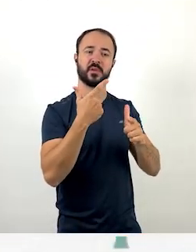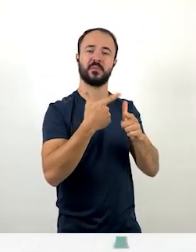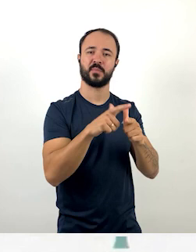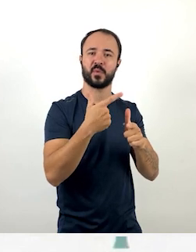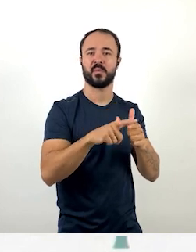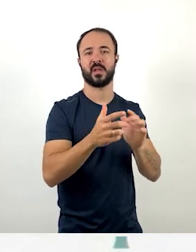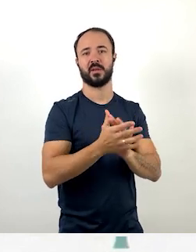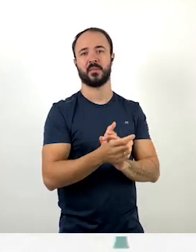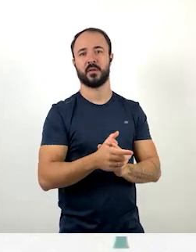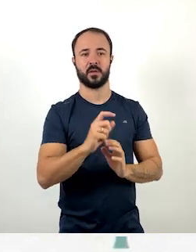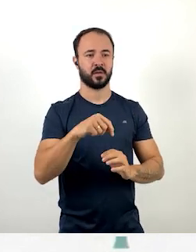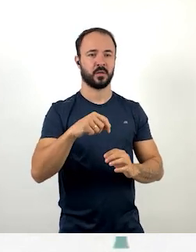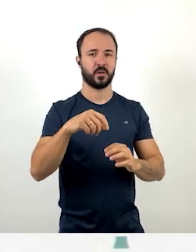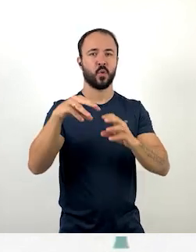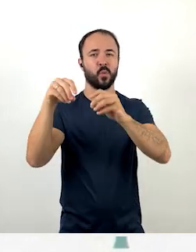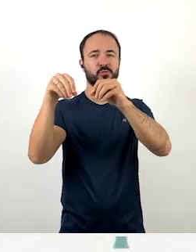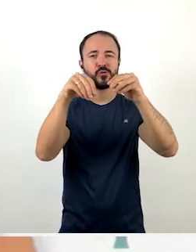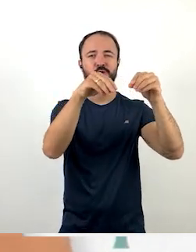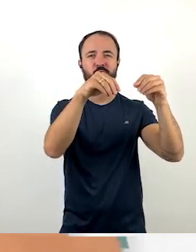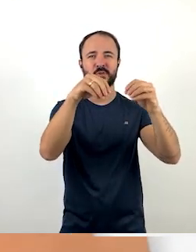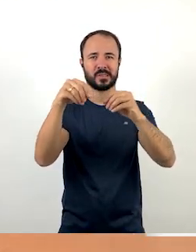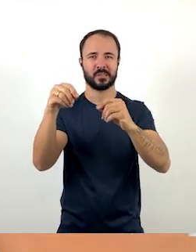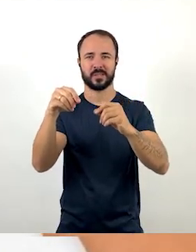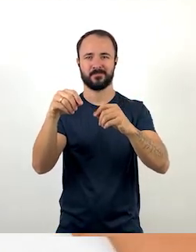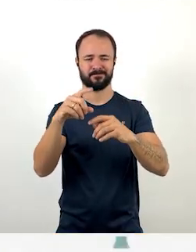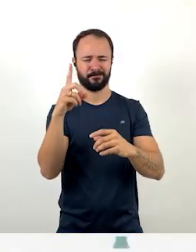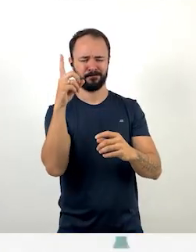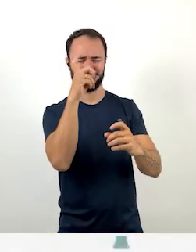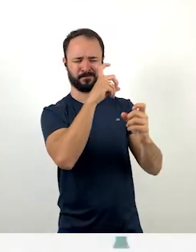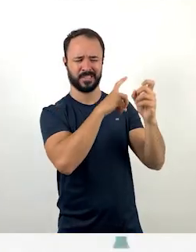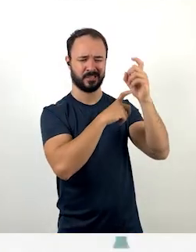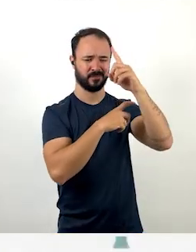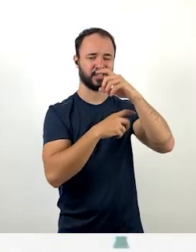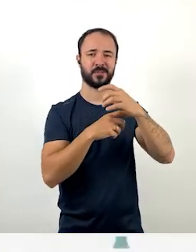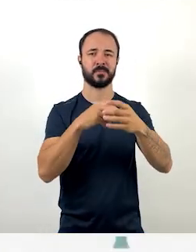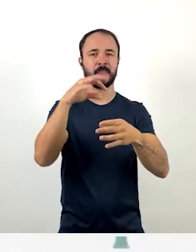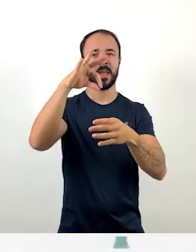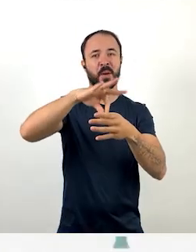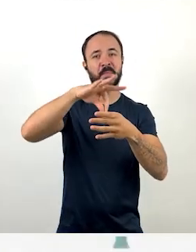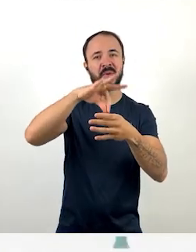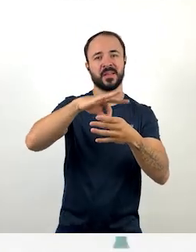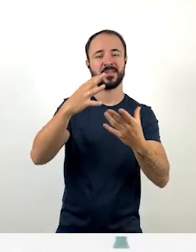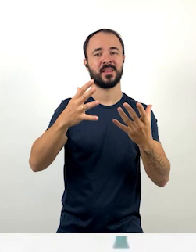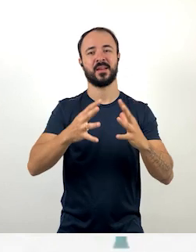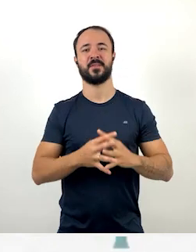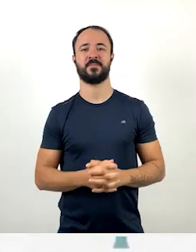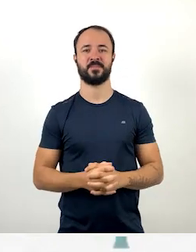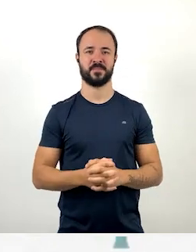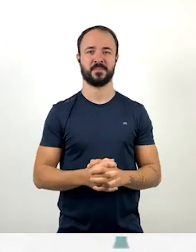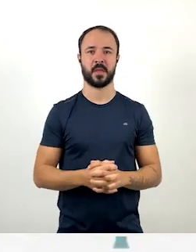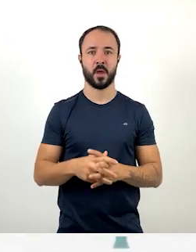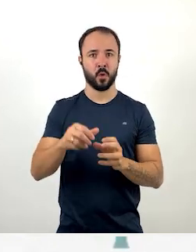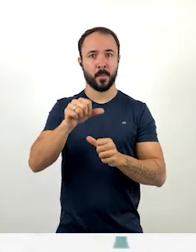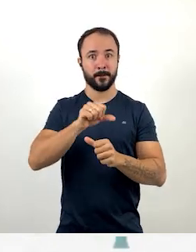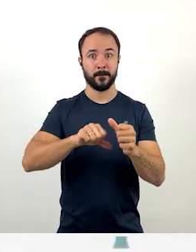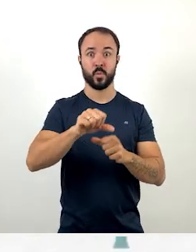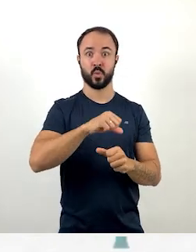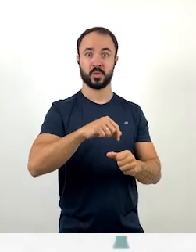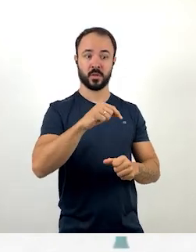danos. Acidez no solo, o solo fica mais ácido, alterando assim as bactérias presentes no